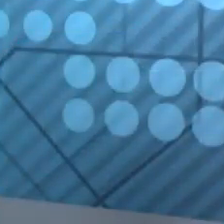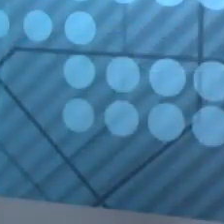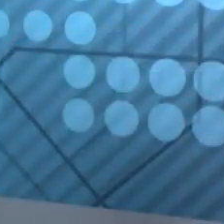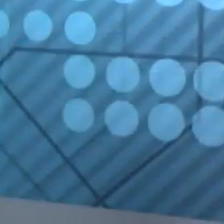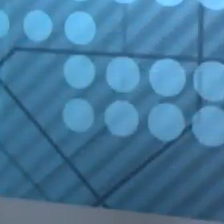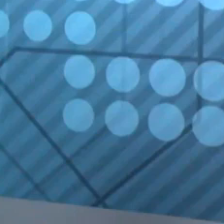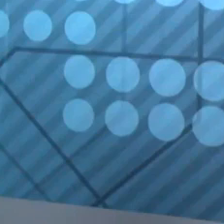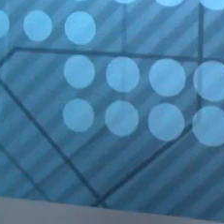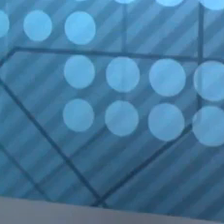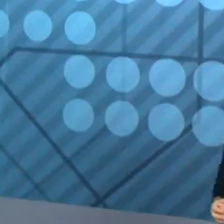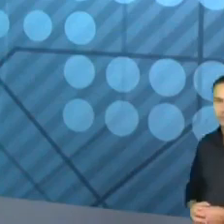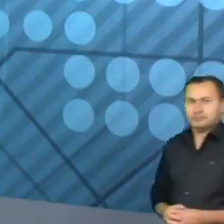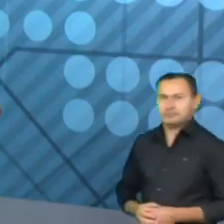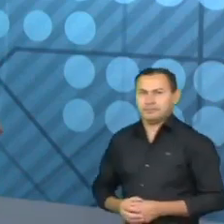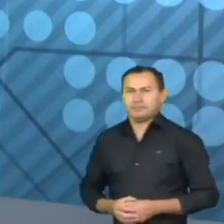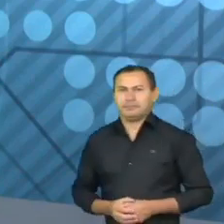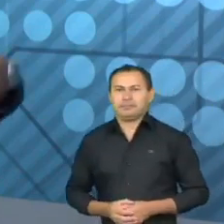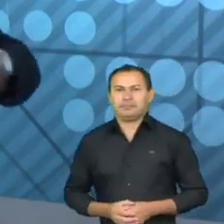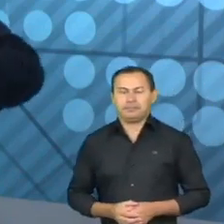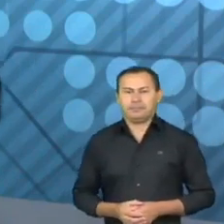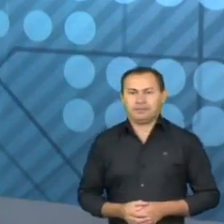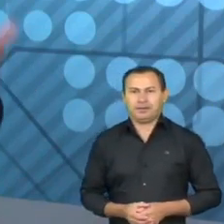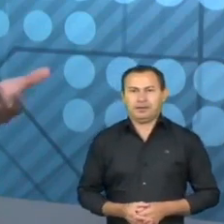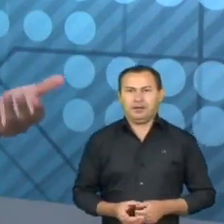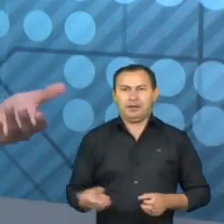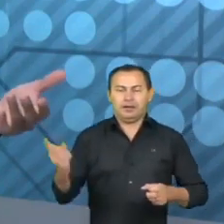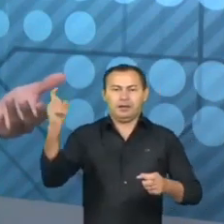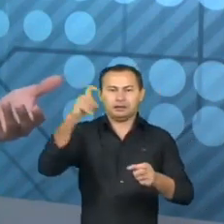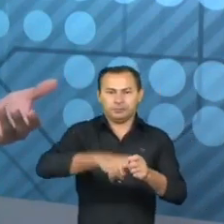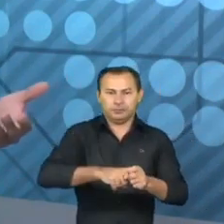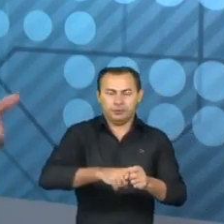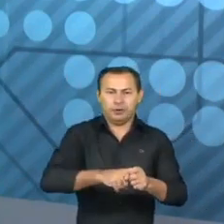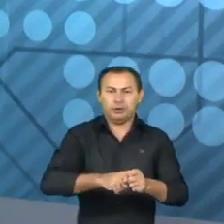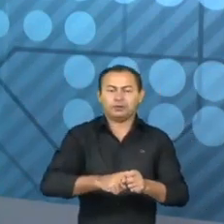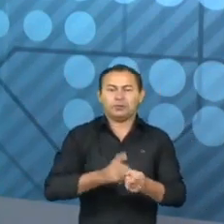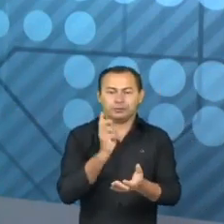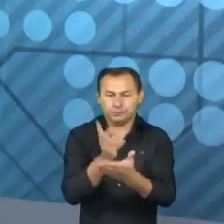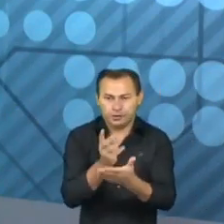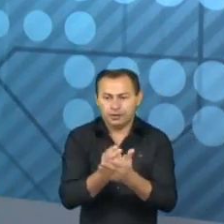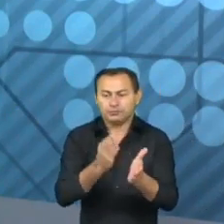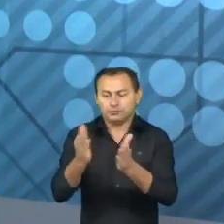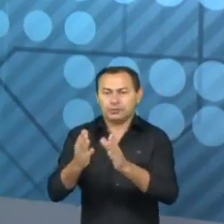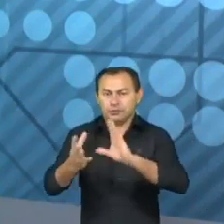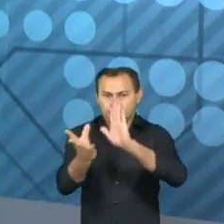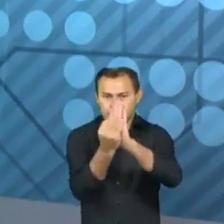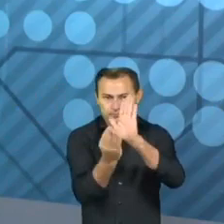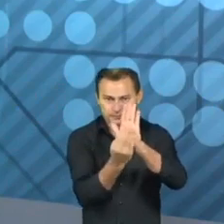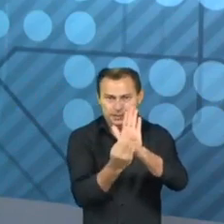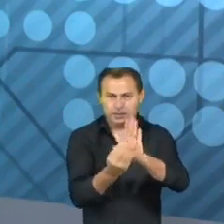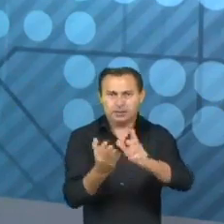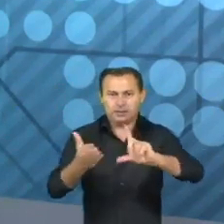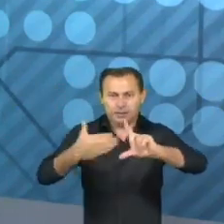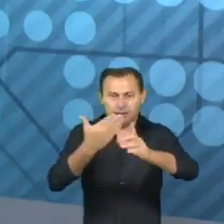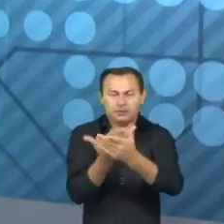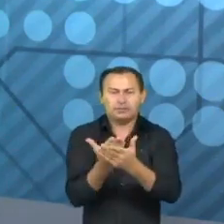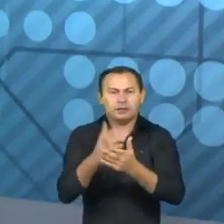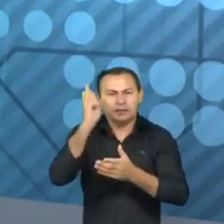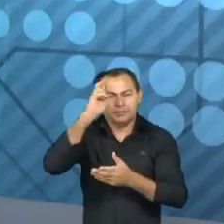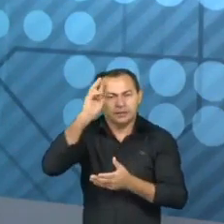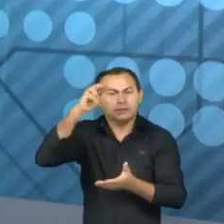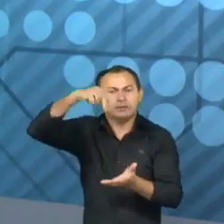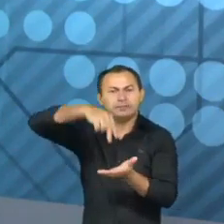Estamos de volta e agora a gente vai dar sequência nos demais conteúdos desta teleaula. Lembrando, a sua participação ela